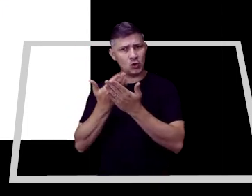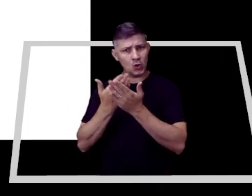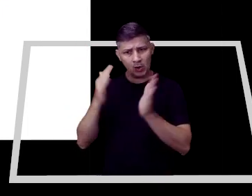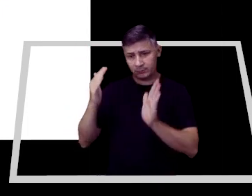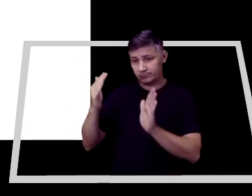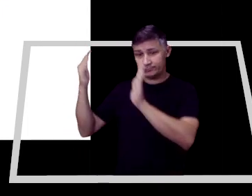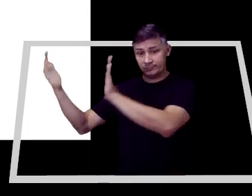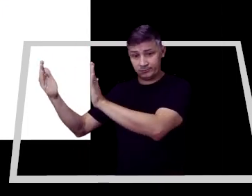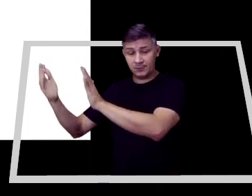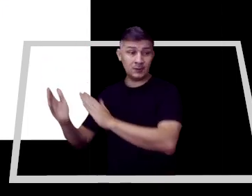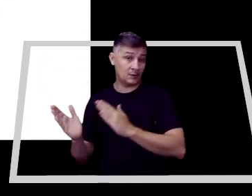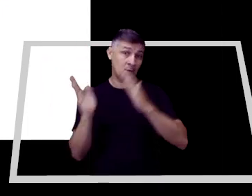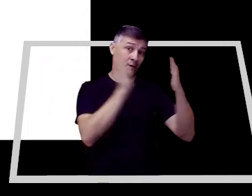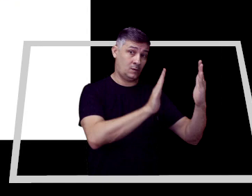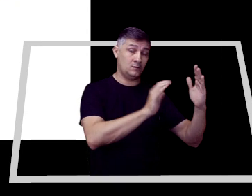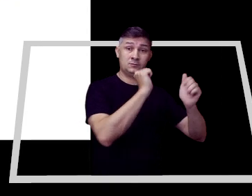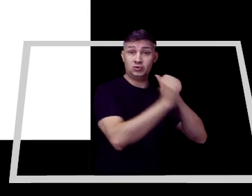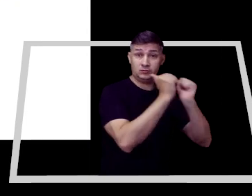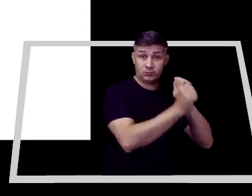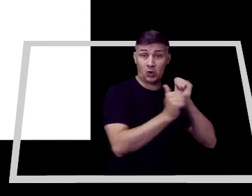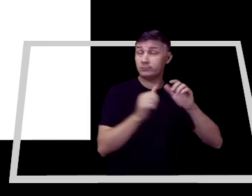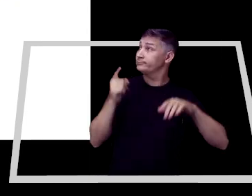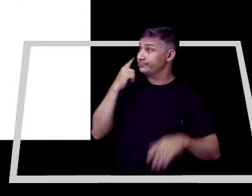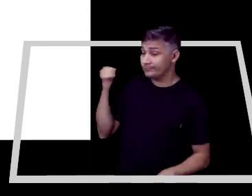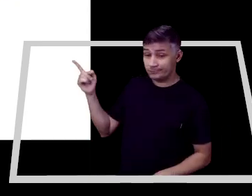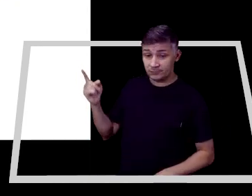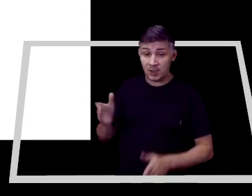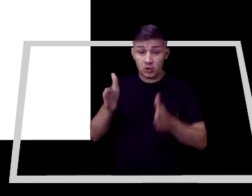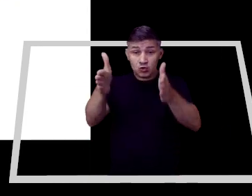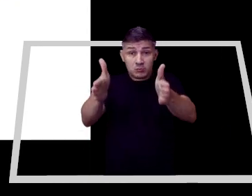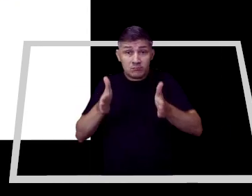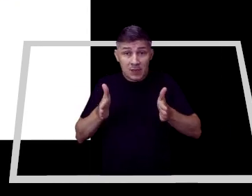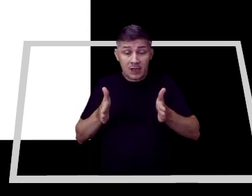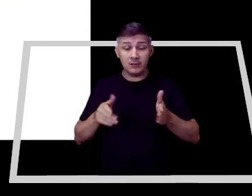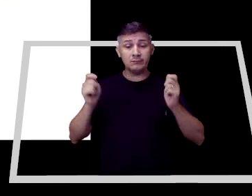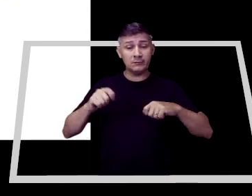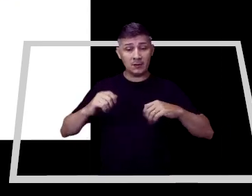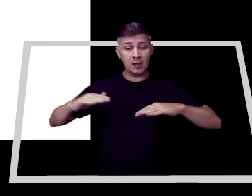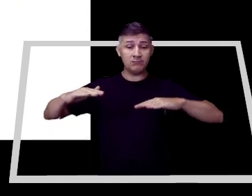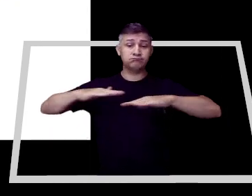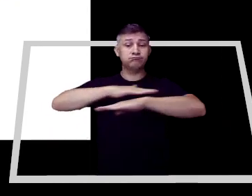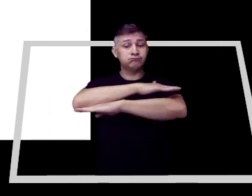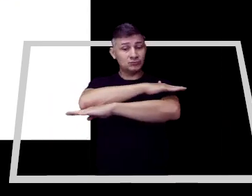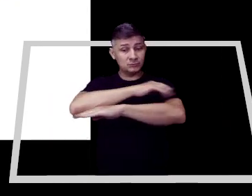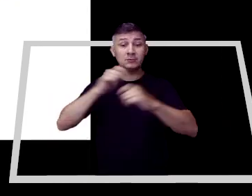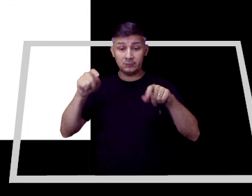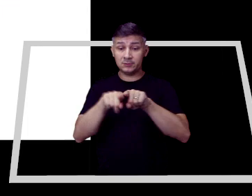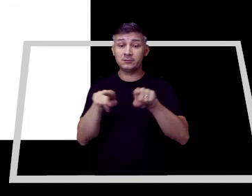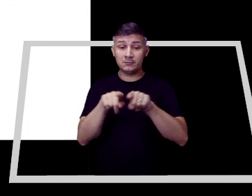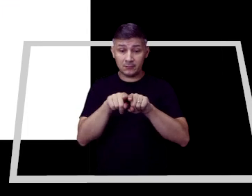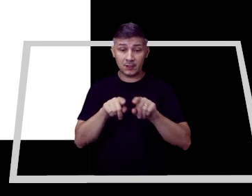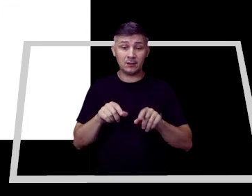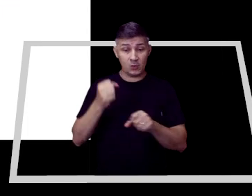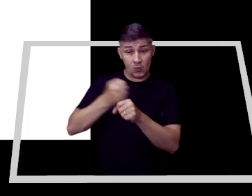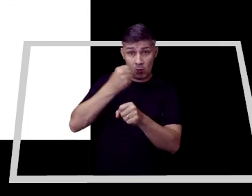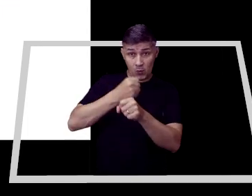do lado direito, bloco esportivo do lado esquerdo, um espaço vazio onde a gente instalaria essa rampa, que também foi